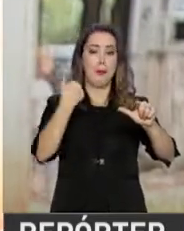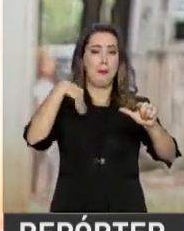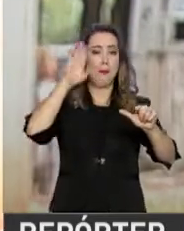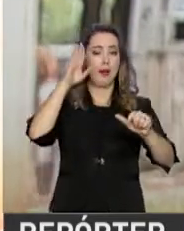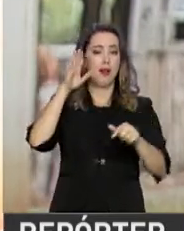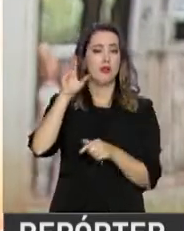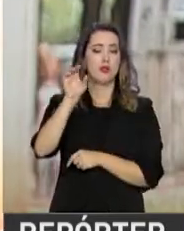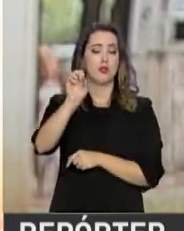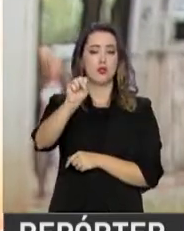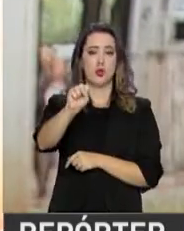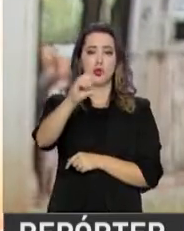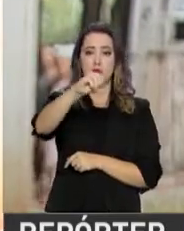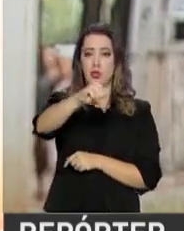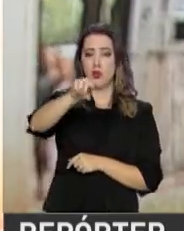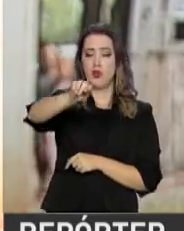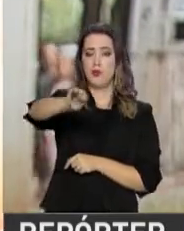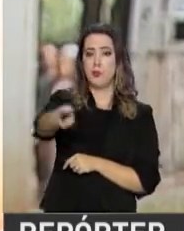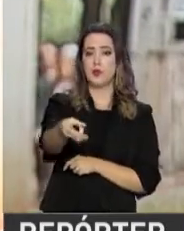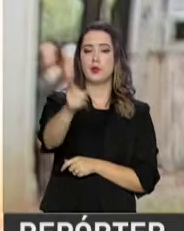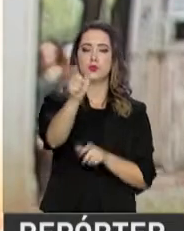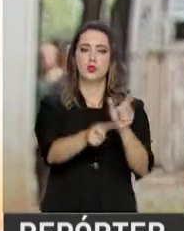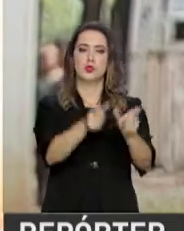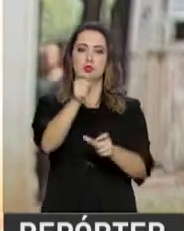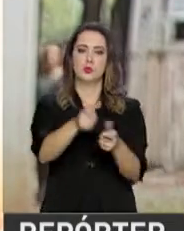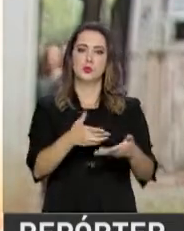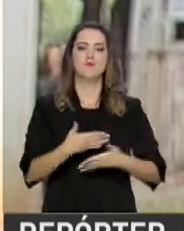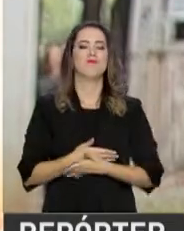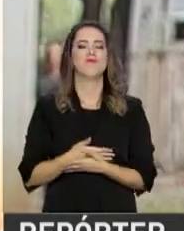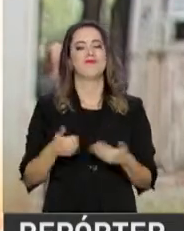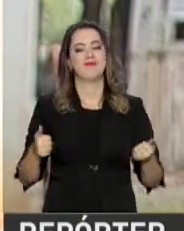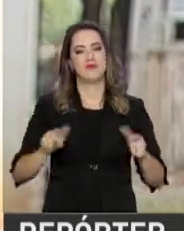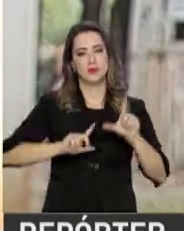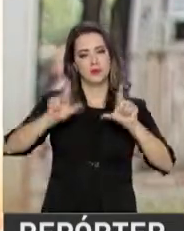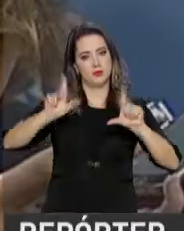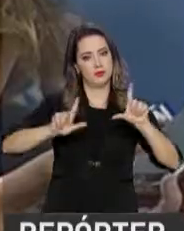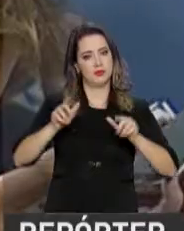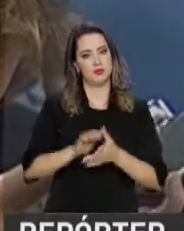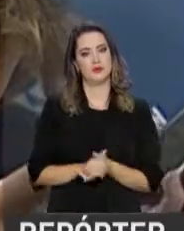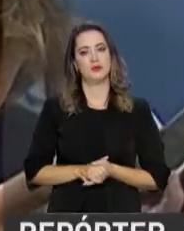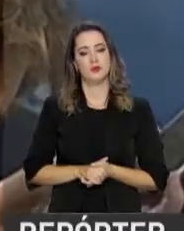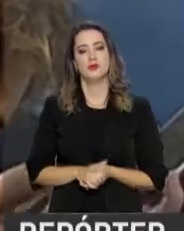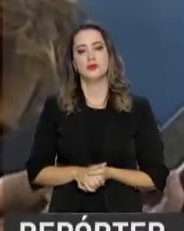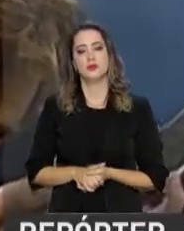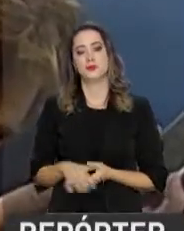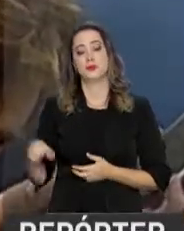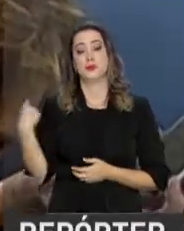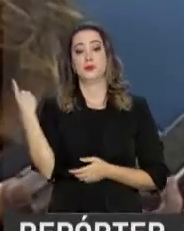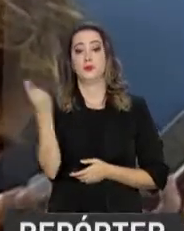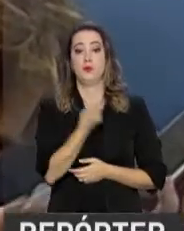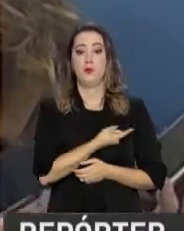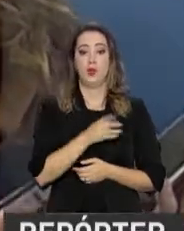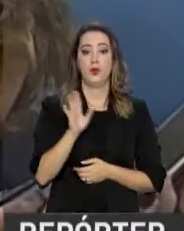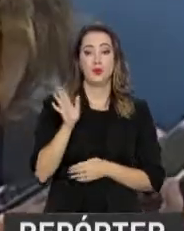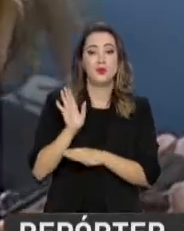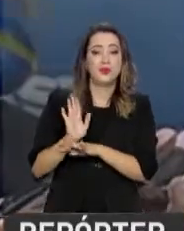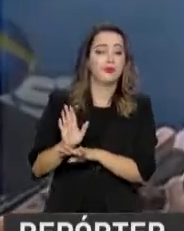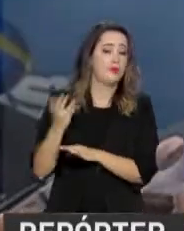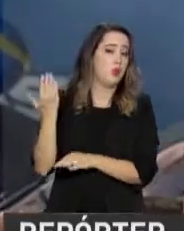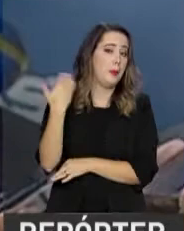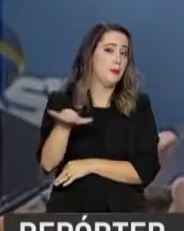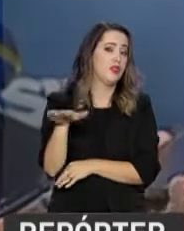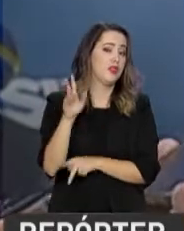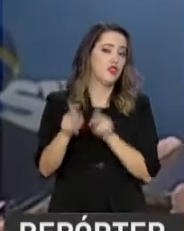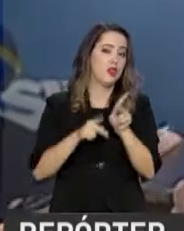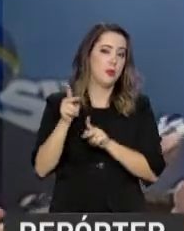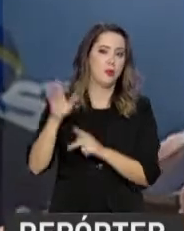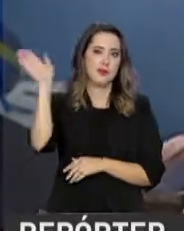de 89 milhões de brasileiros estão se beneficiando com a mudança nós beneficiamos aproximadamente a metade da